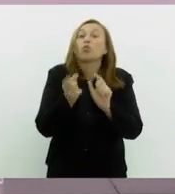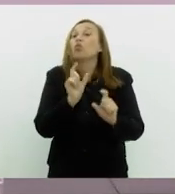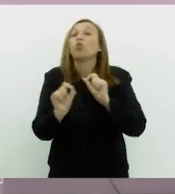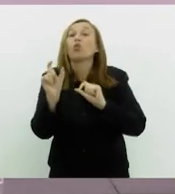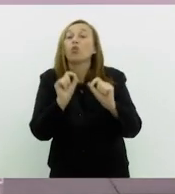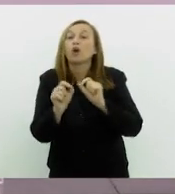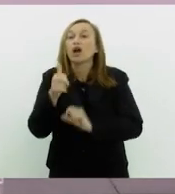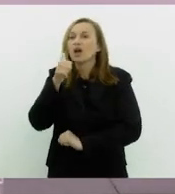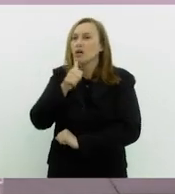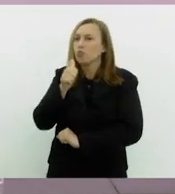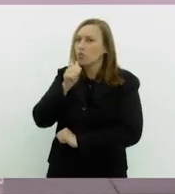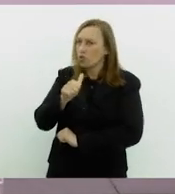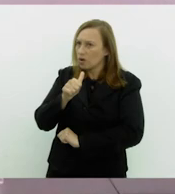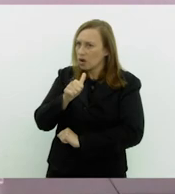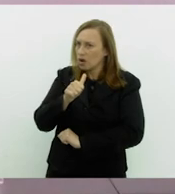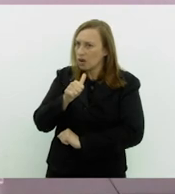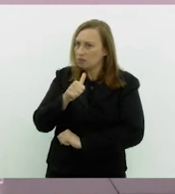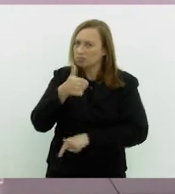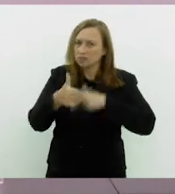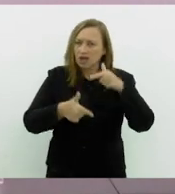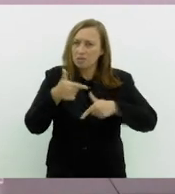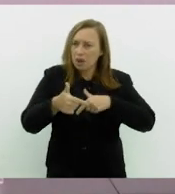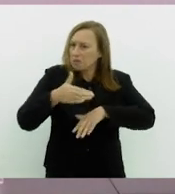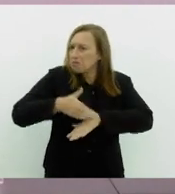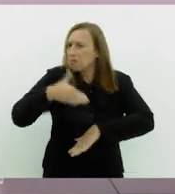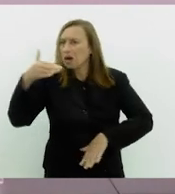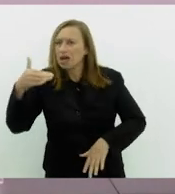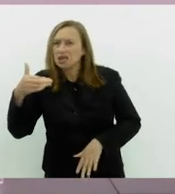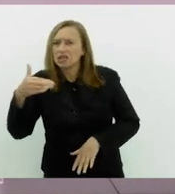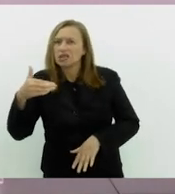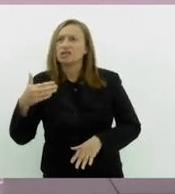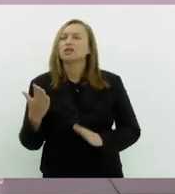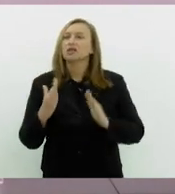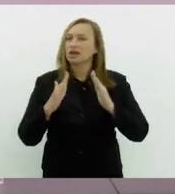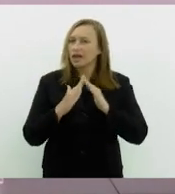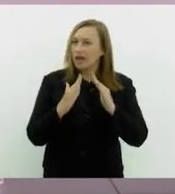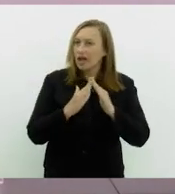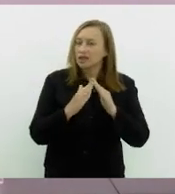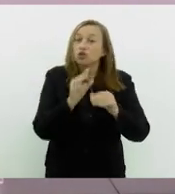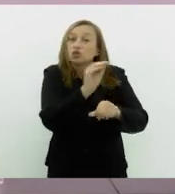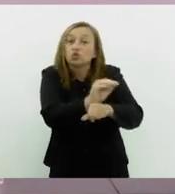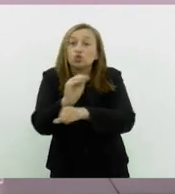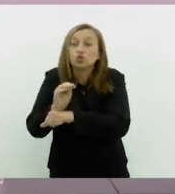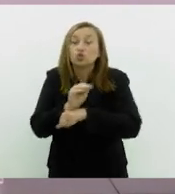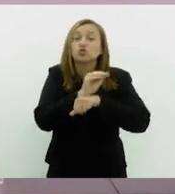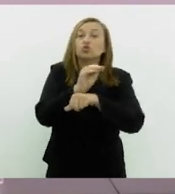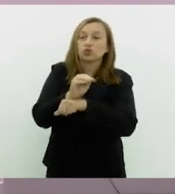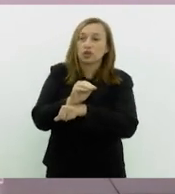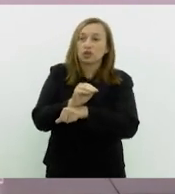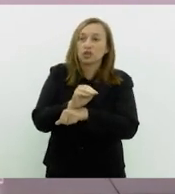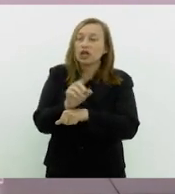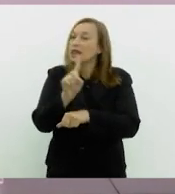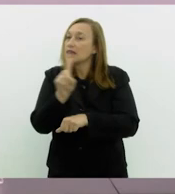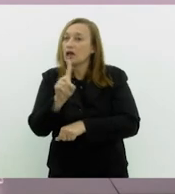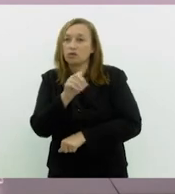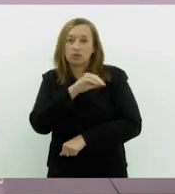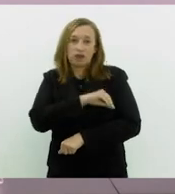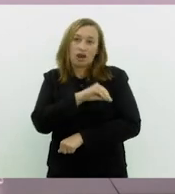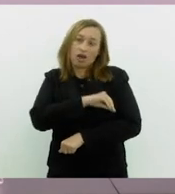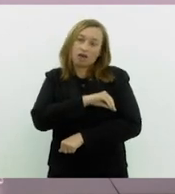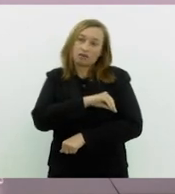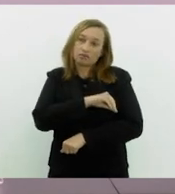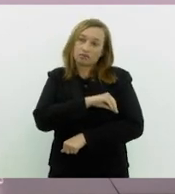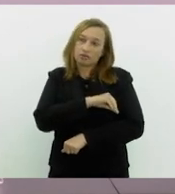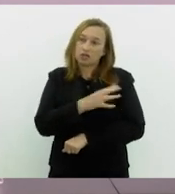mulheres desempenham a carga muito maior de trabalho doméstico e dos cuidados não remunerados